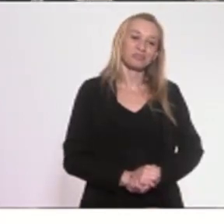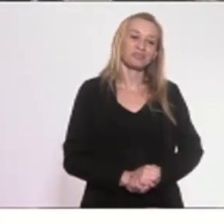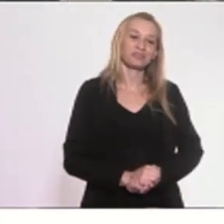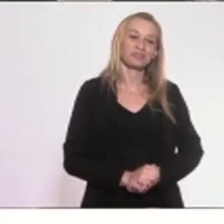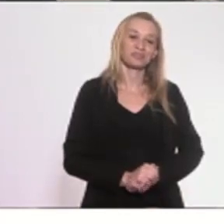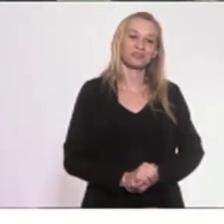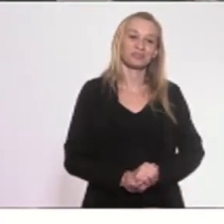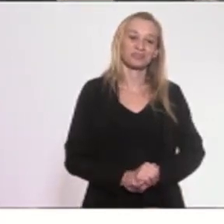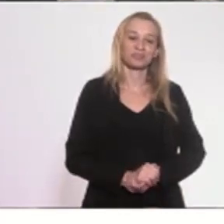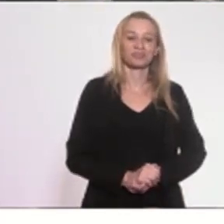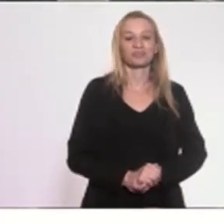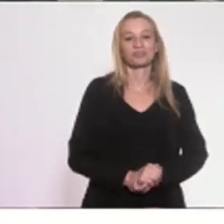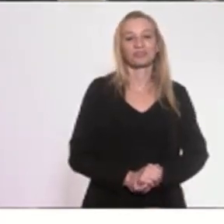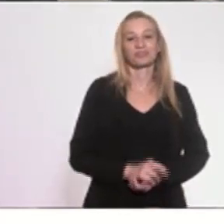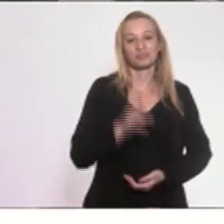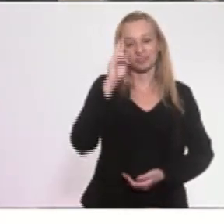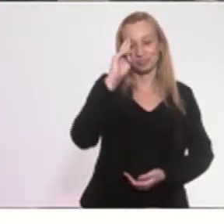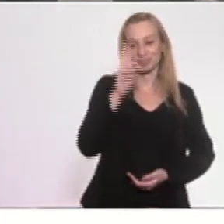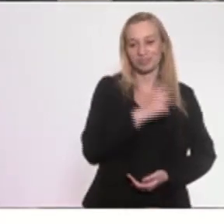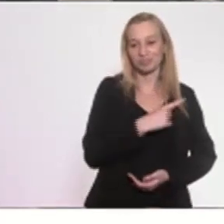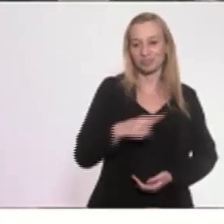Rubel. Senhor presidente...